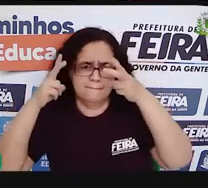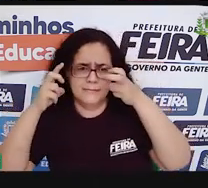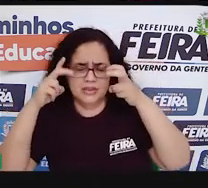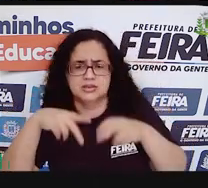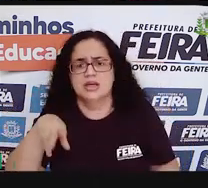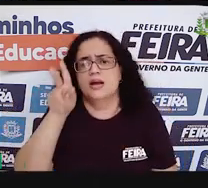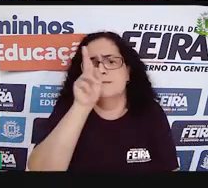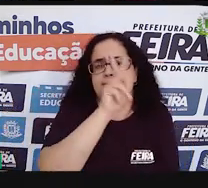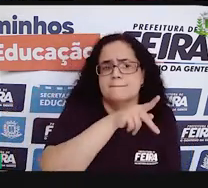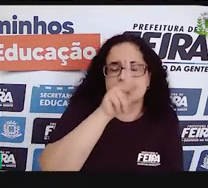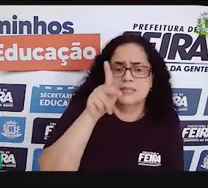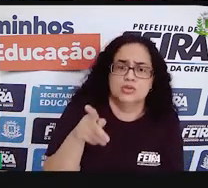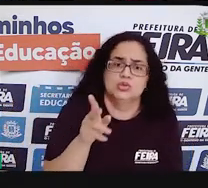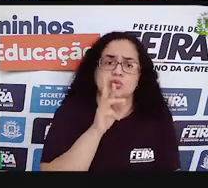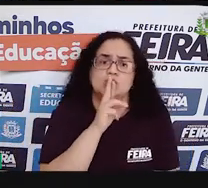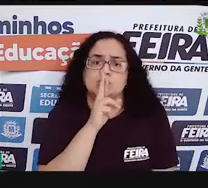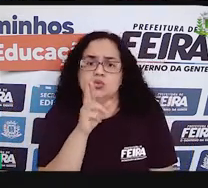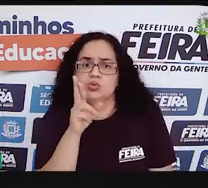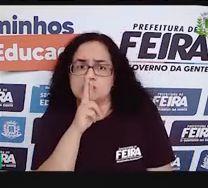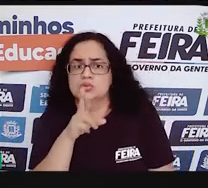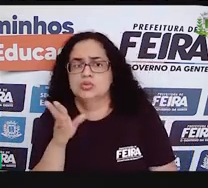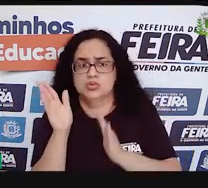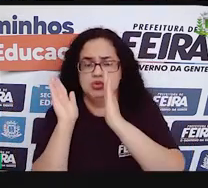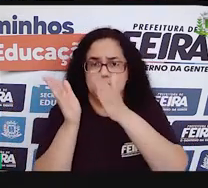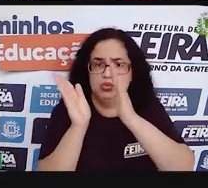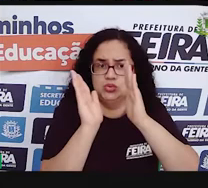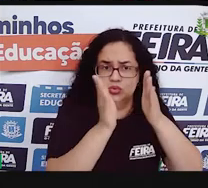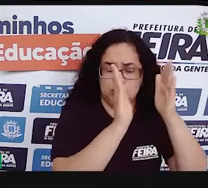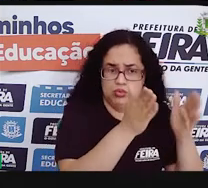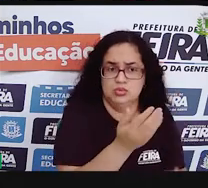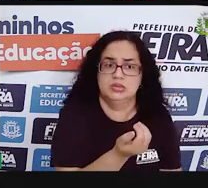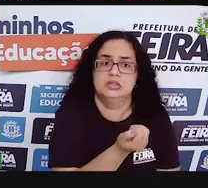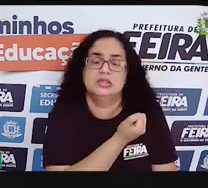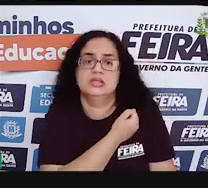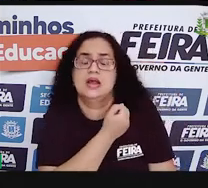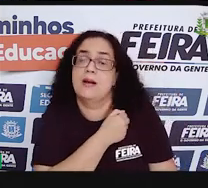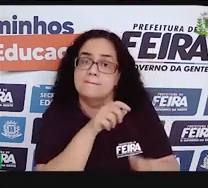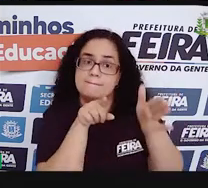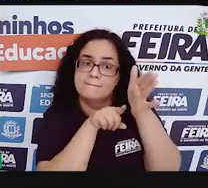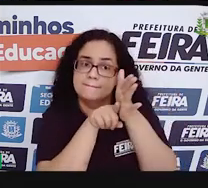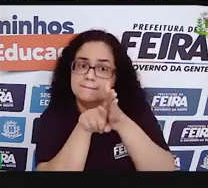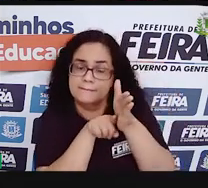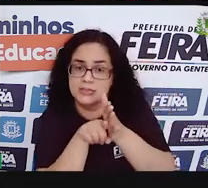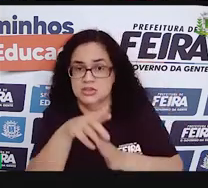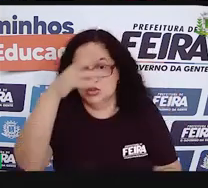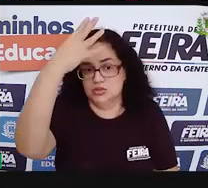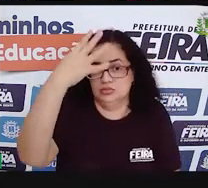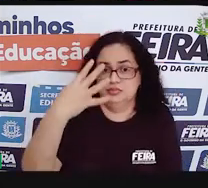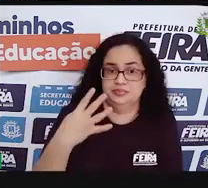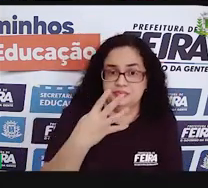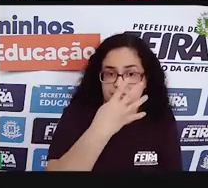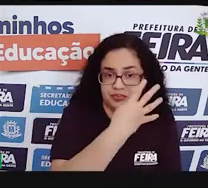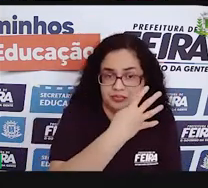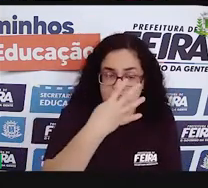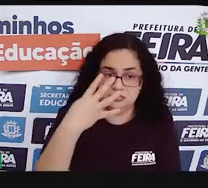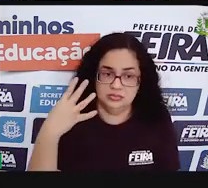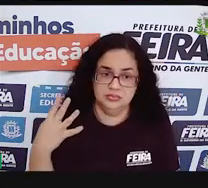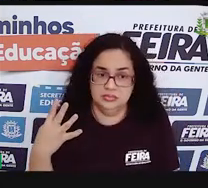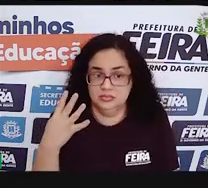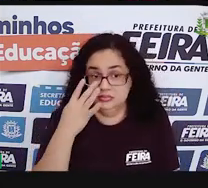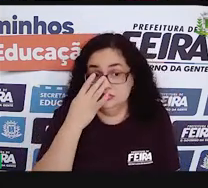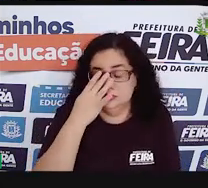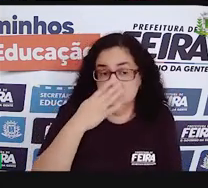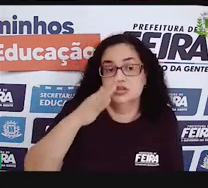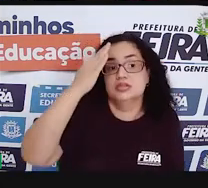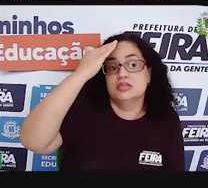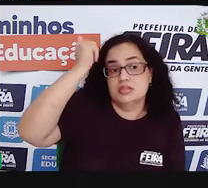PRO expôs esses resultados, organizando, né, esses dados da pesquisa em uma tabela. Então, e você